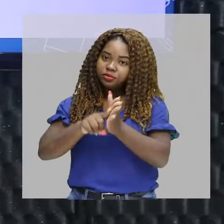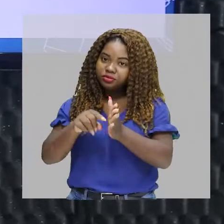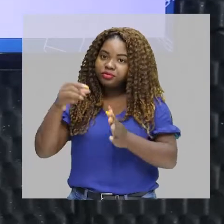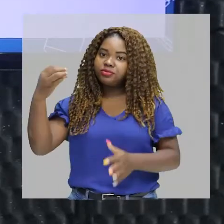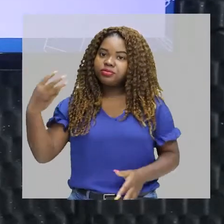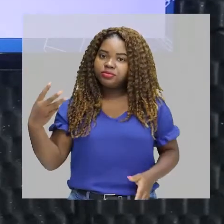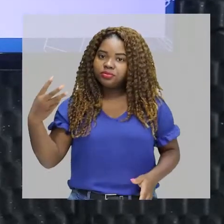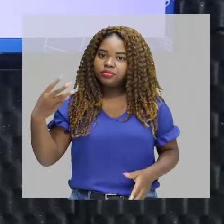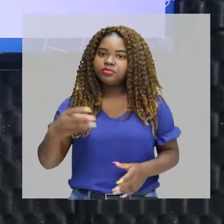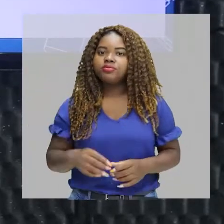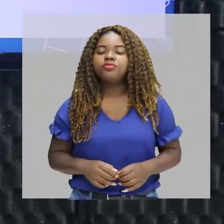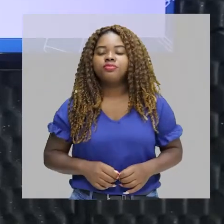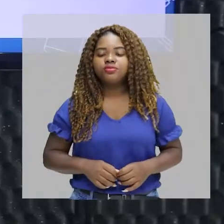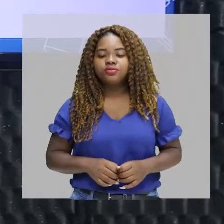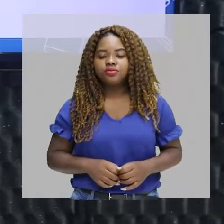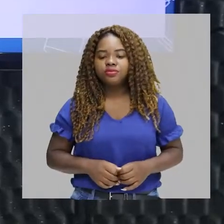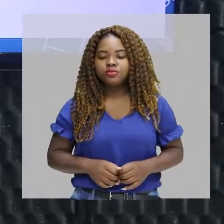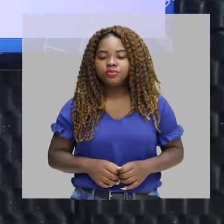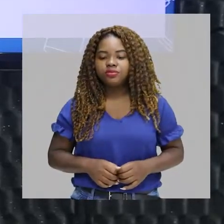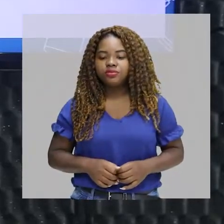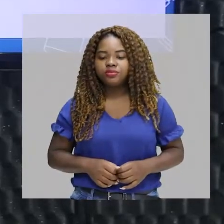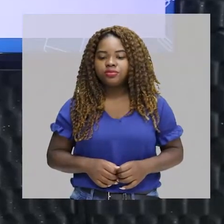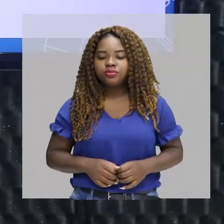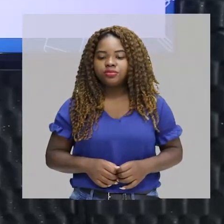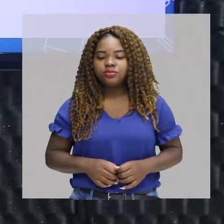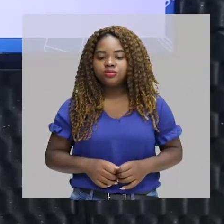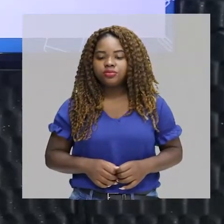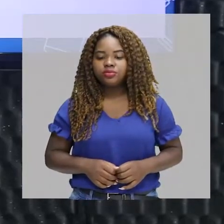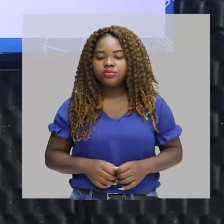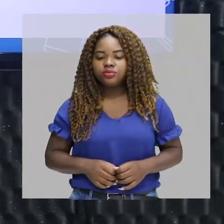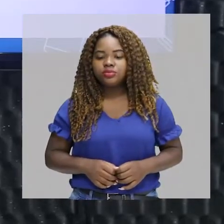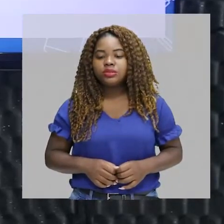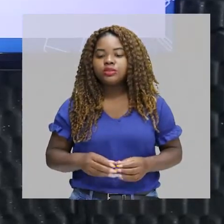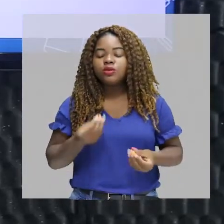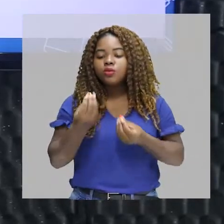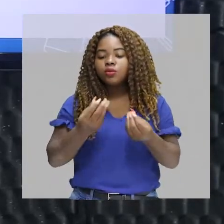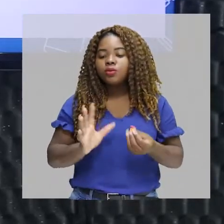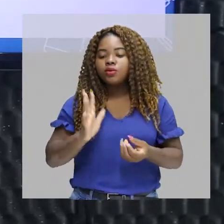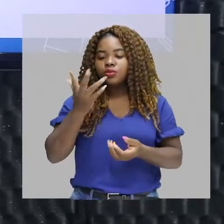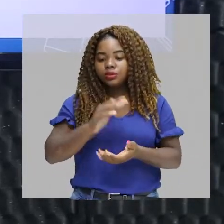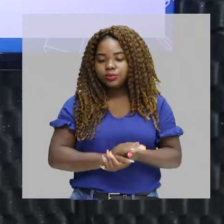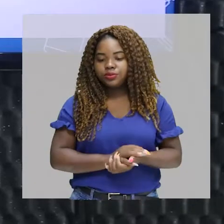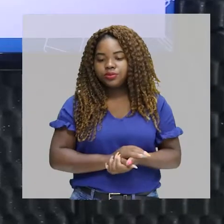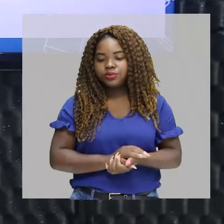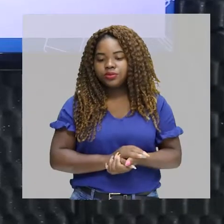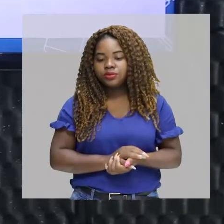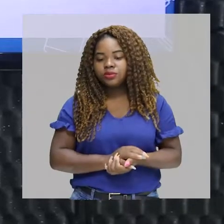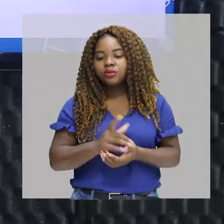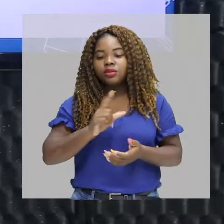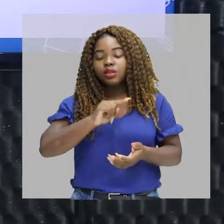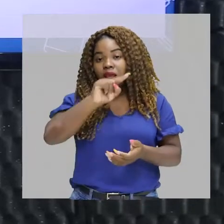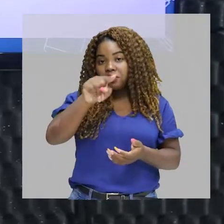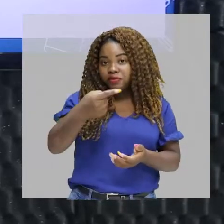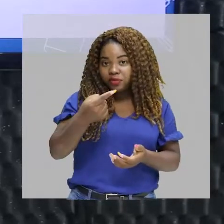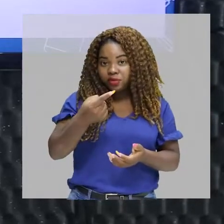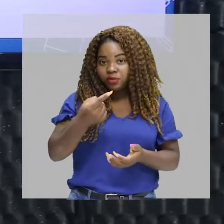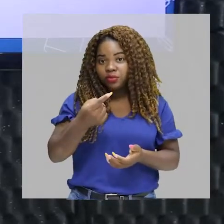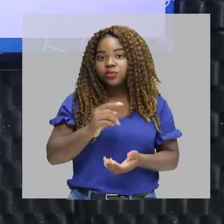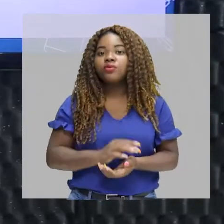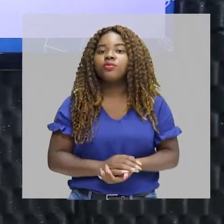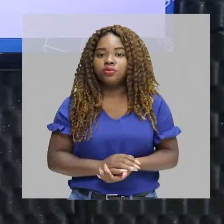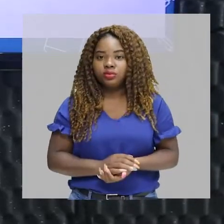23, menos 3. Transformando em notação científica, eu vou deslocar essa vírgula uma casa para a